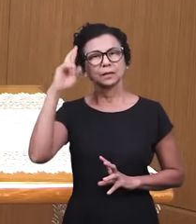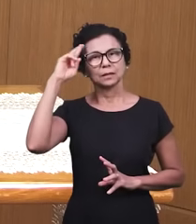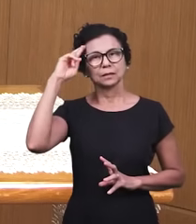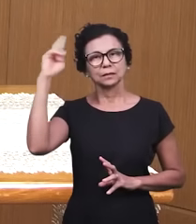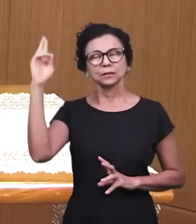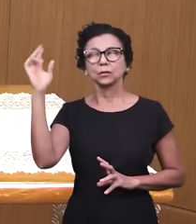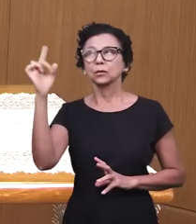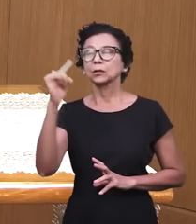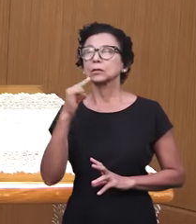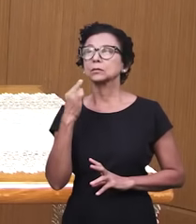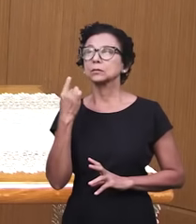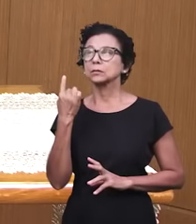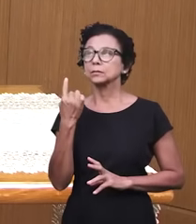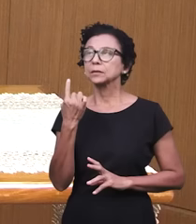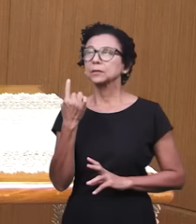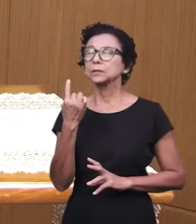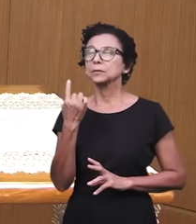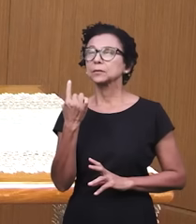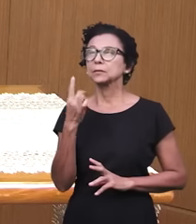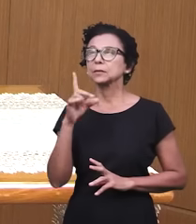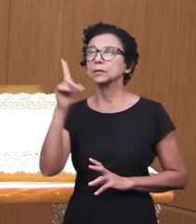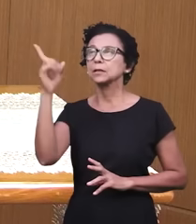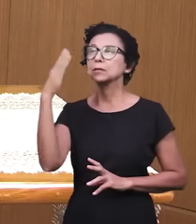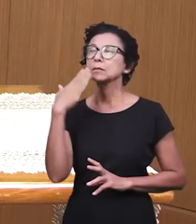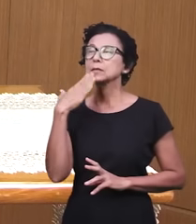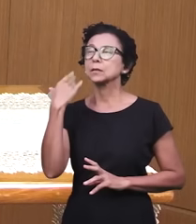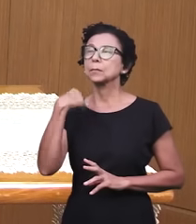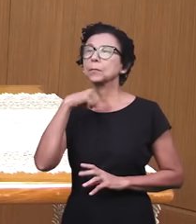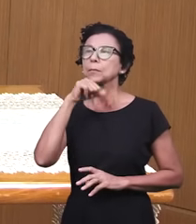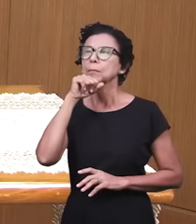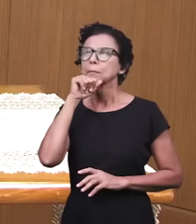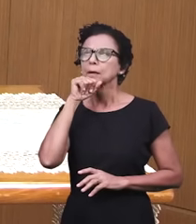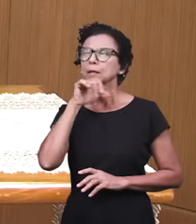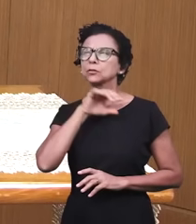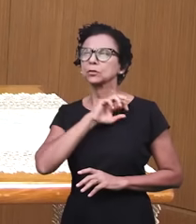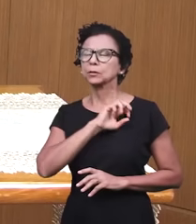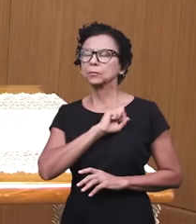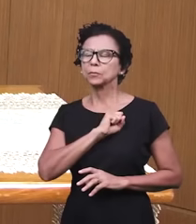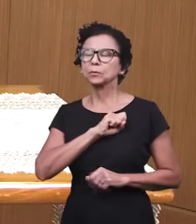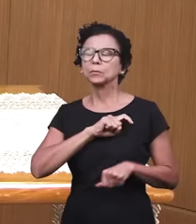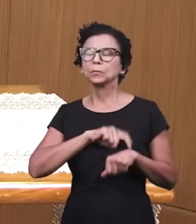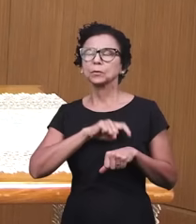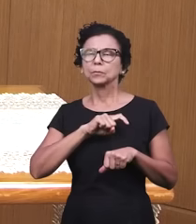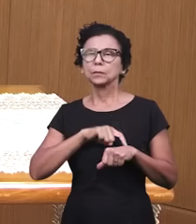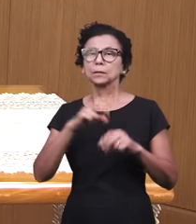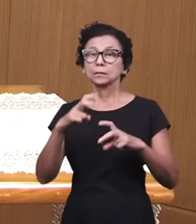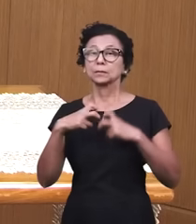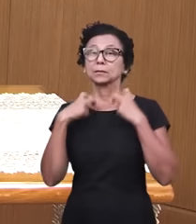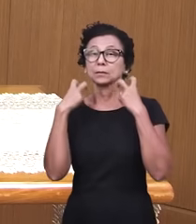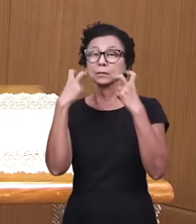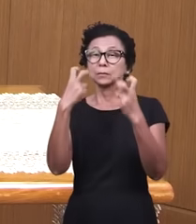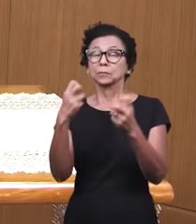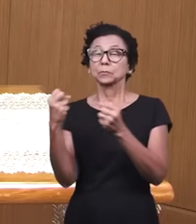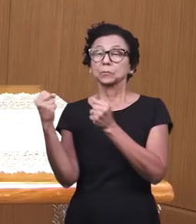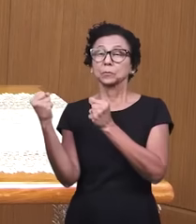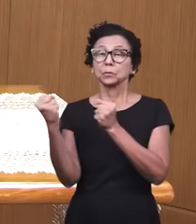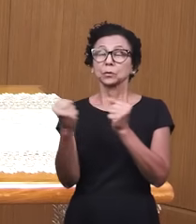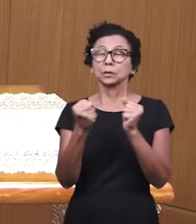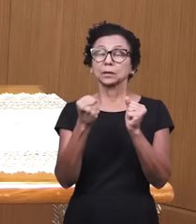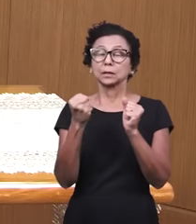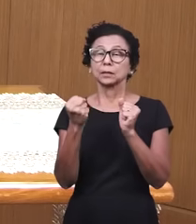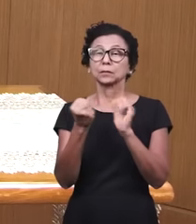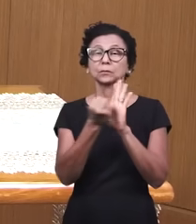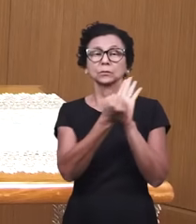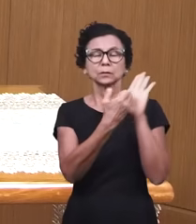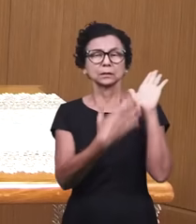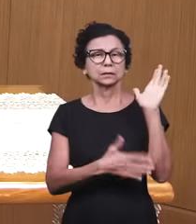Senhor nosso Deus, nosso amado Pai, nesta hora nós clamamos pelo poder maravilhoso que há no